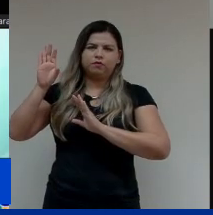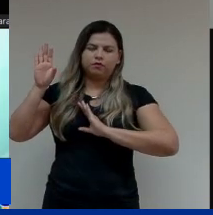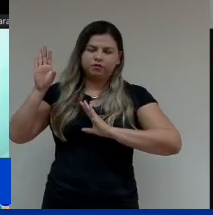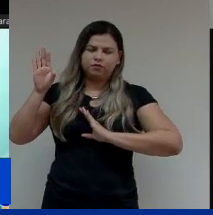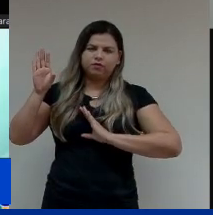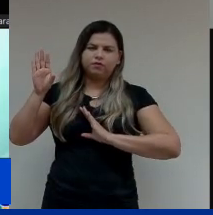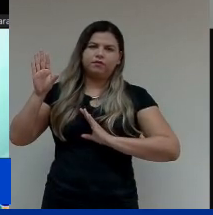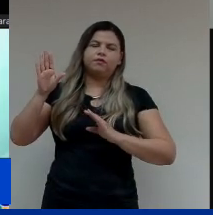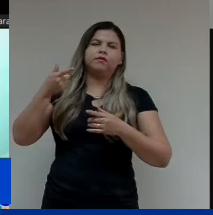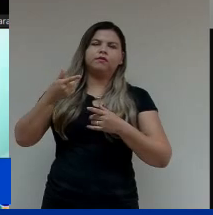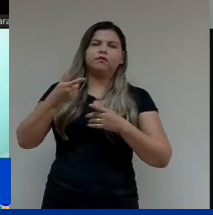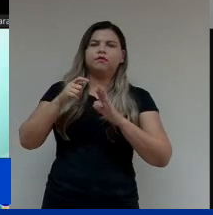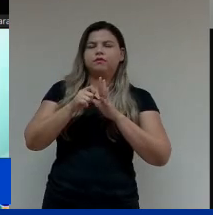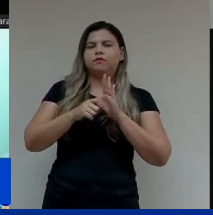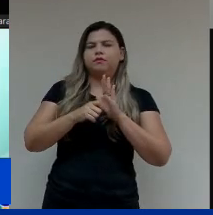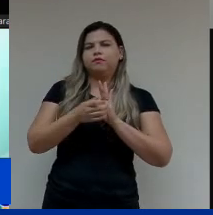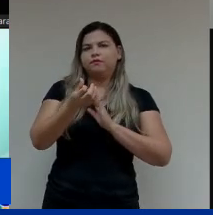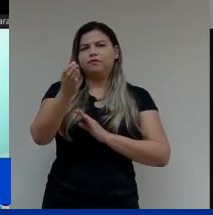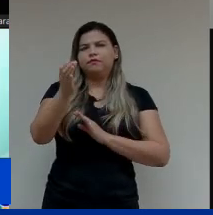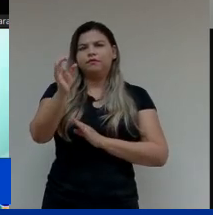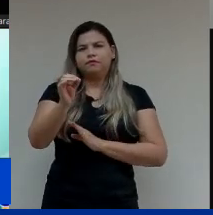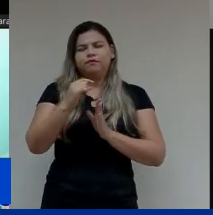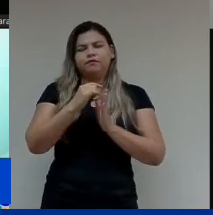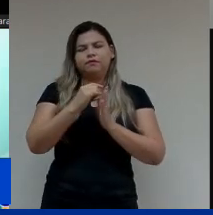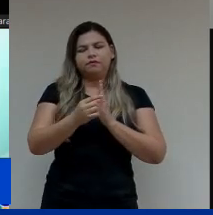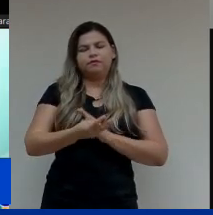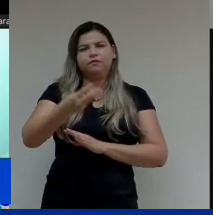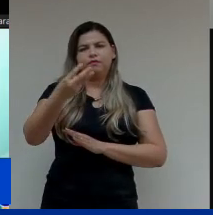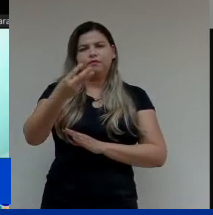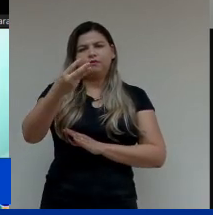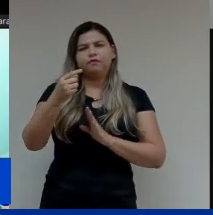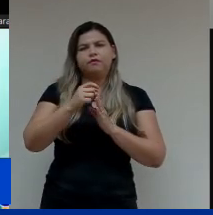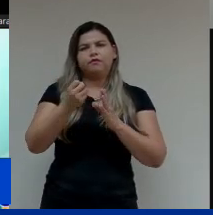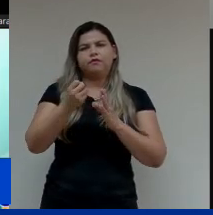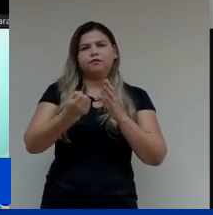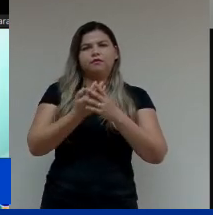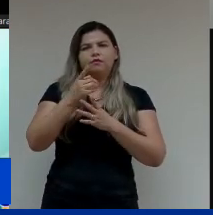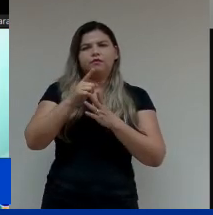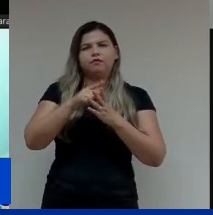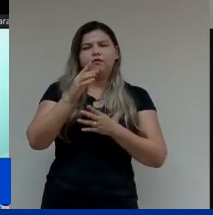artigo 60, caput, e parágrafo 3º da Resolução do TSE